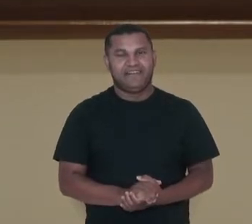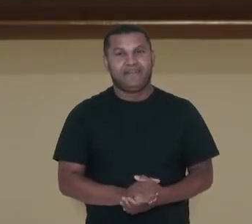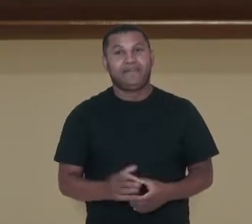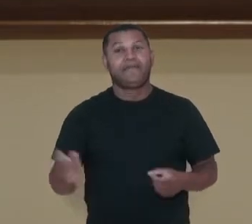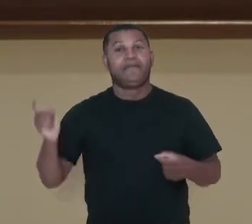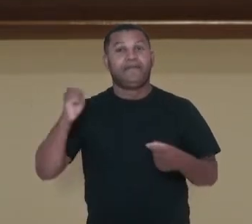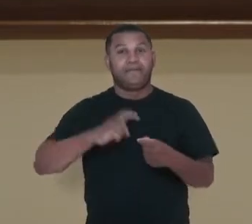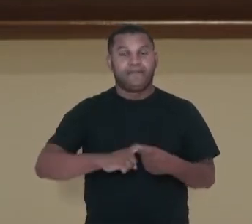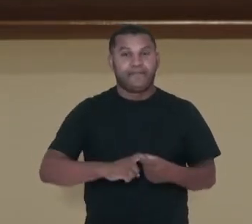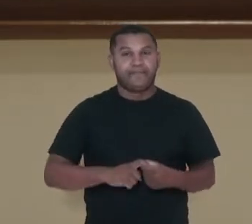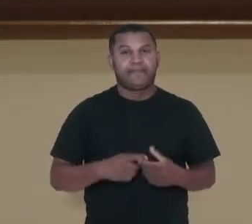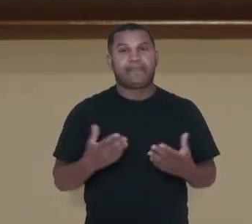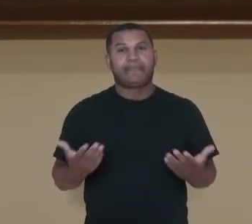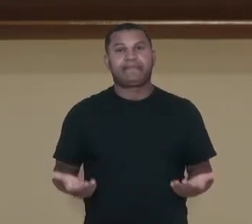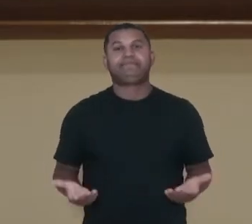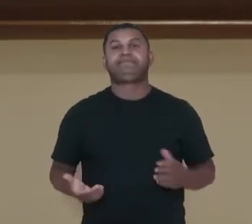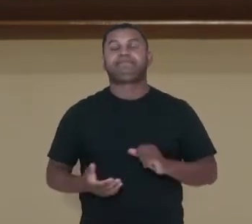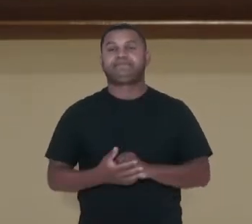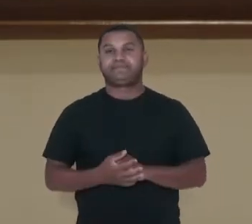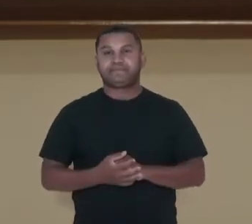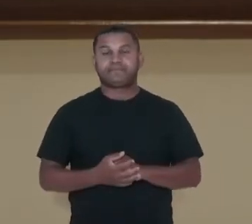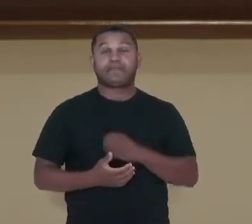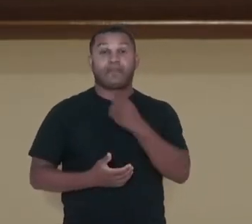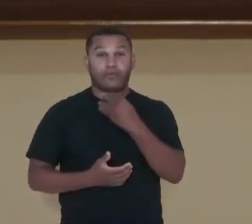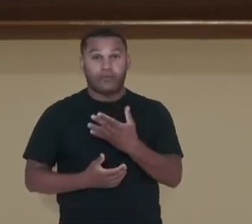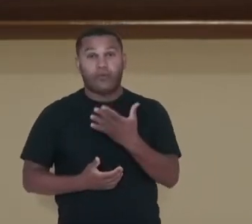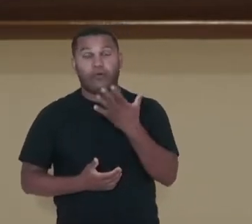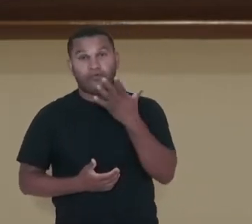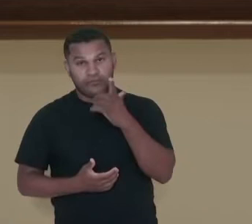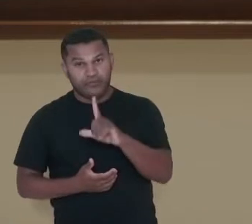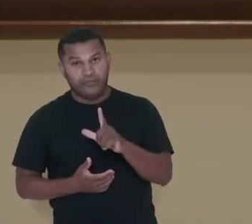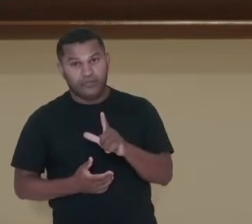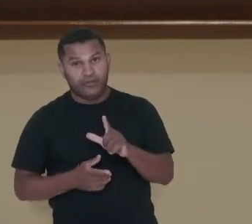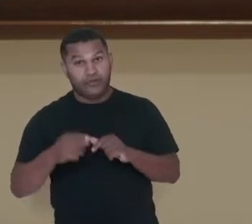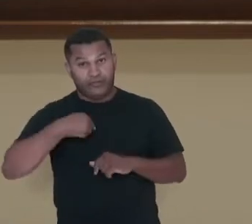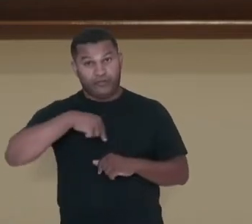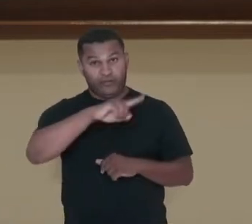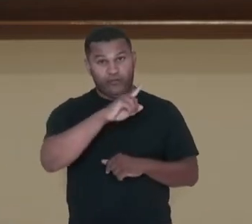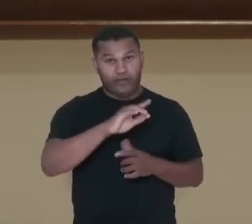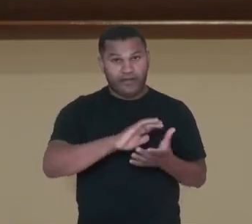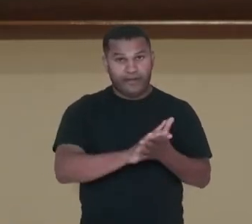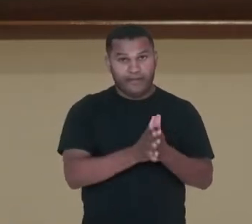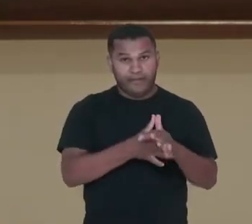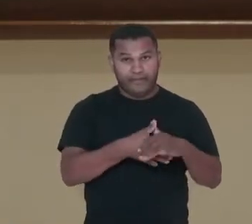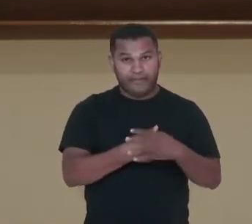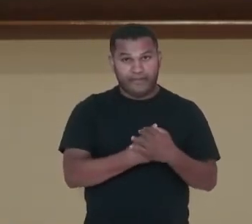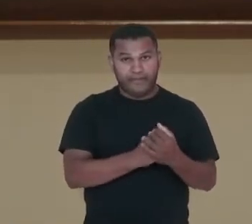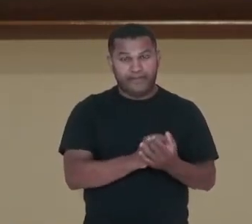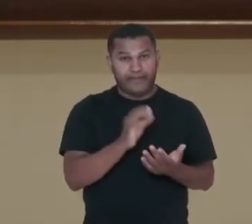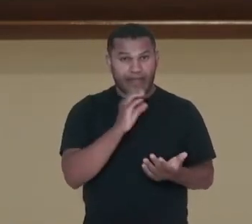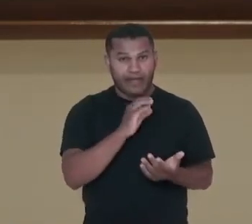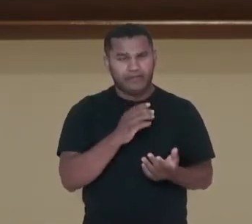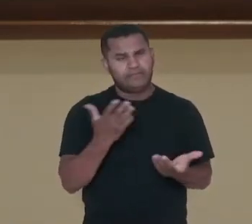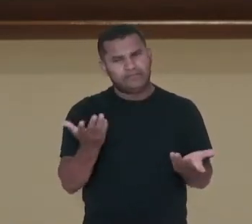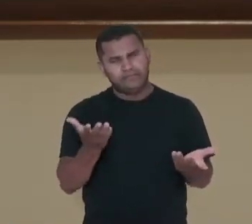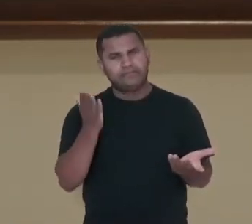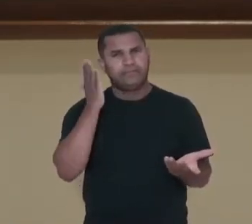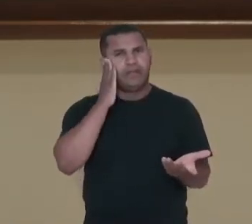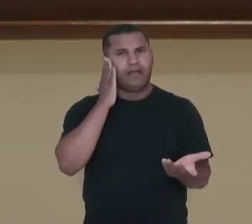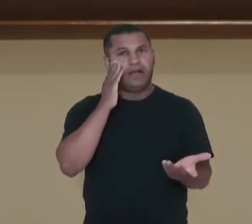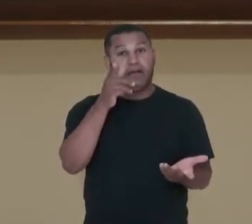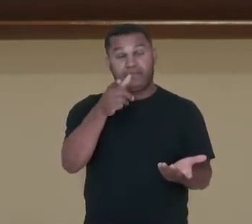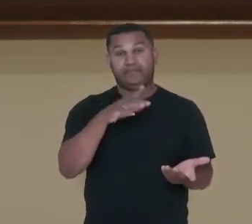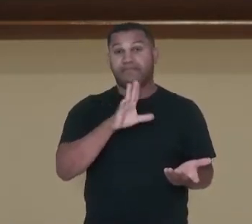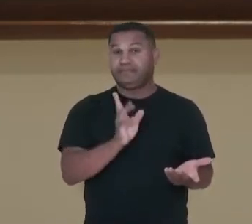Voltei, gente linda! E aí? Correu lavar a mão? Eu já sei que você faz isso. Eu tenho certeza que o tempo